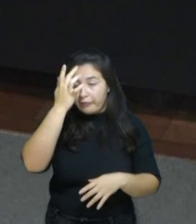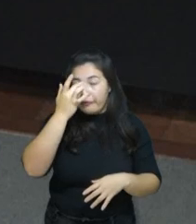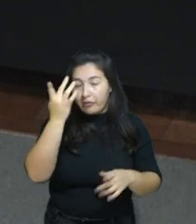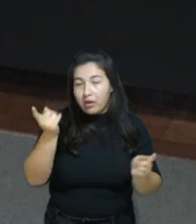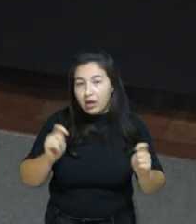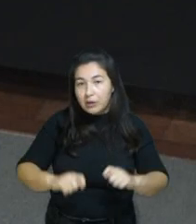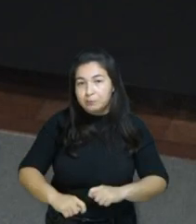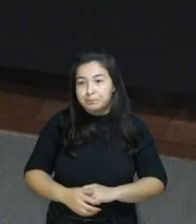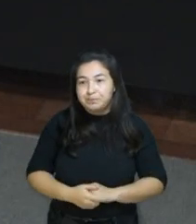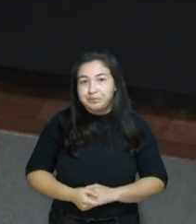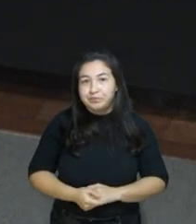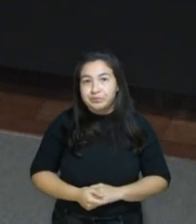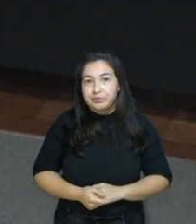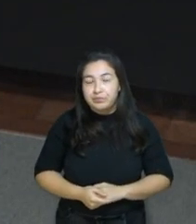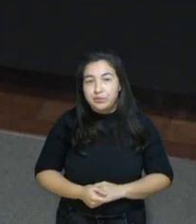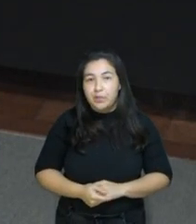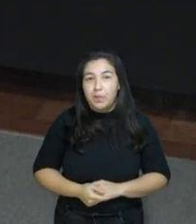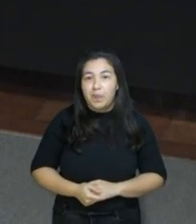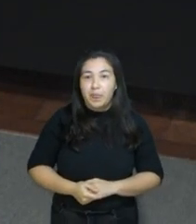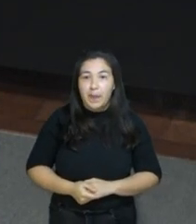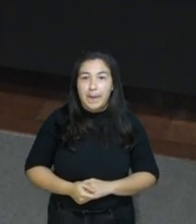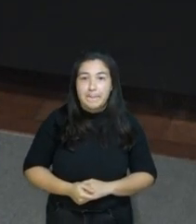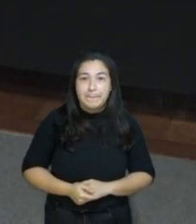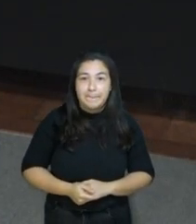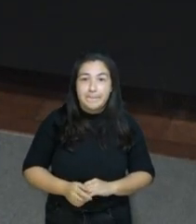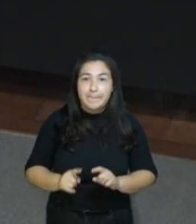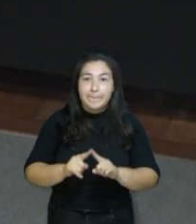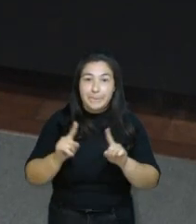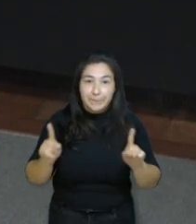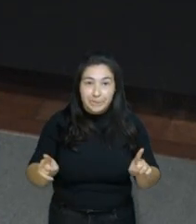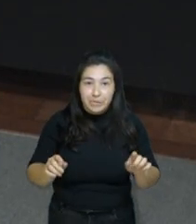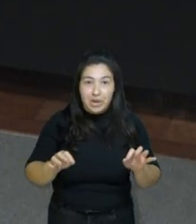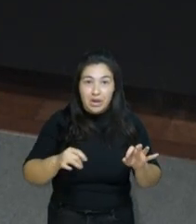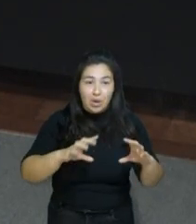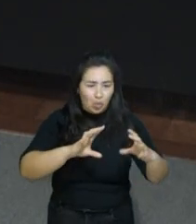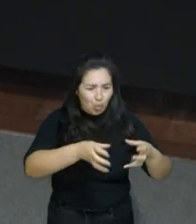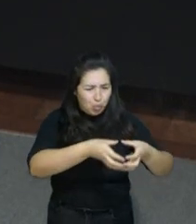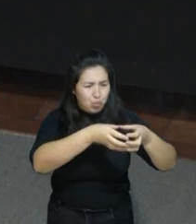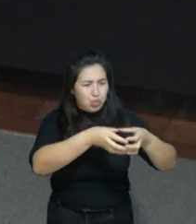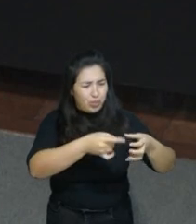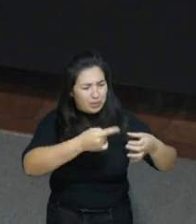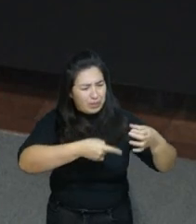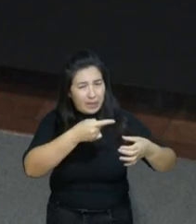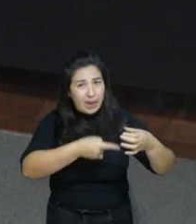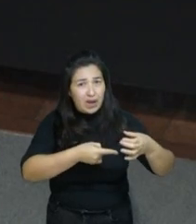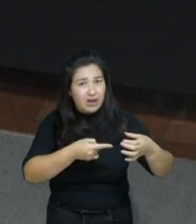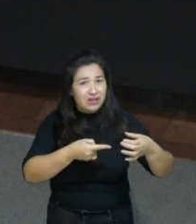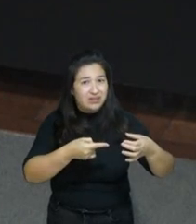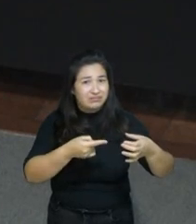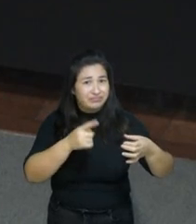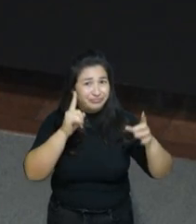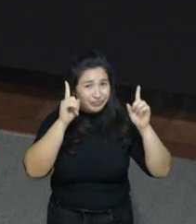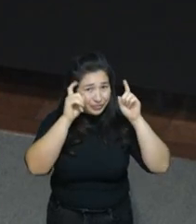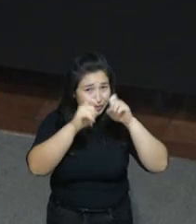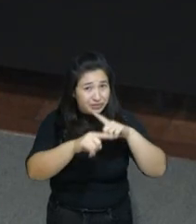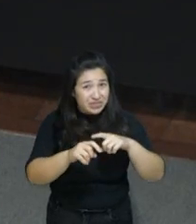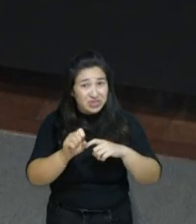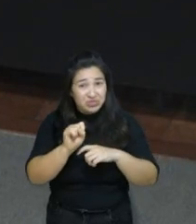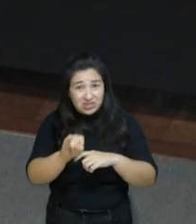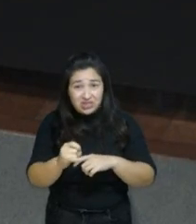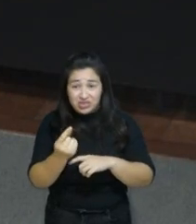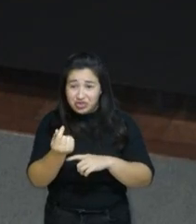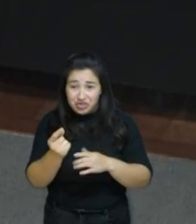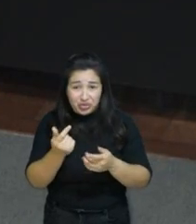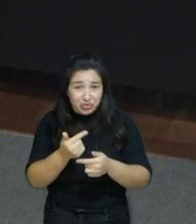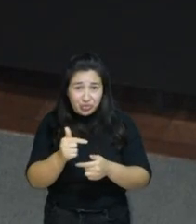facilita. Agora, ter uma coordenação disso tudo é complicado. Né? E, sem dinheiro, se, por exemplo, os